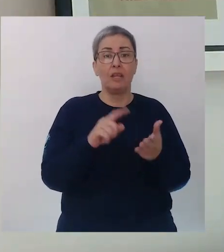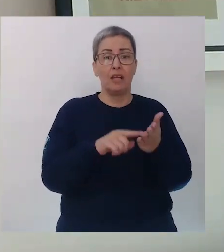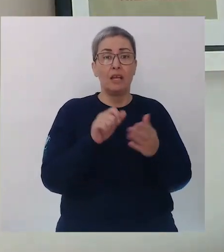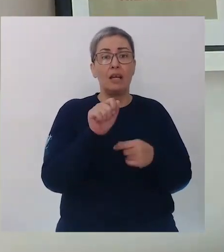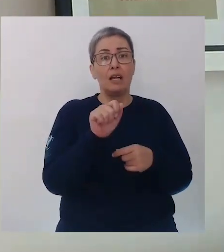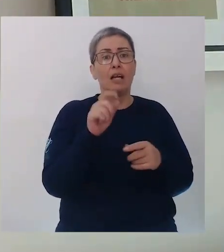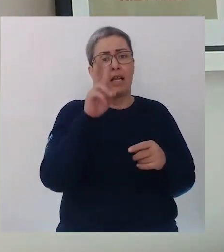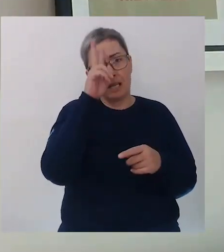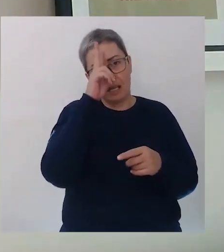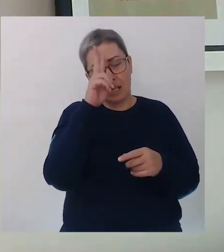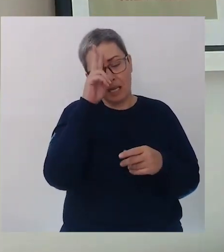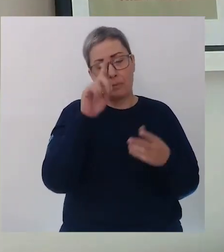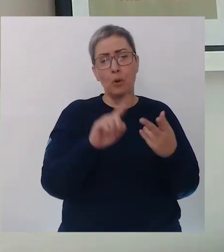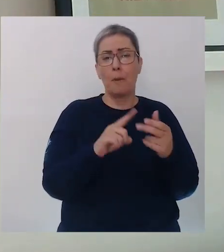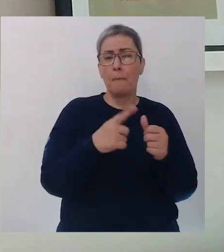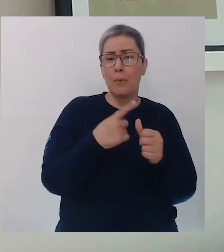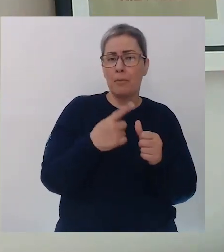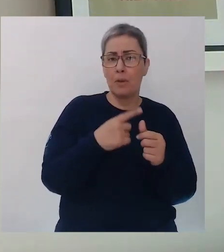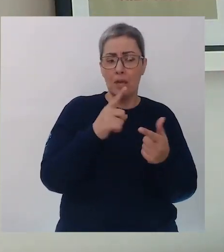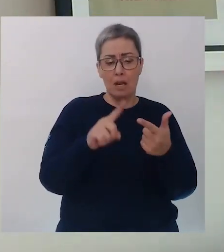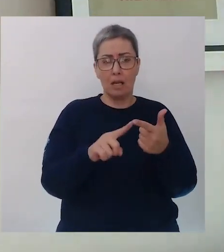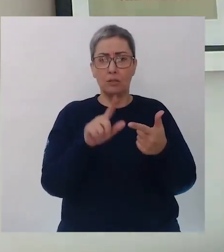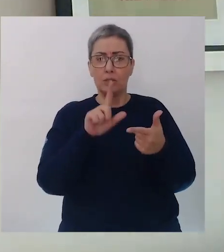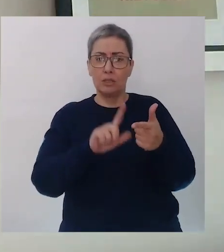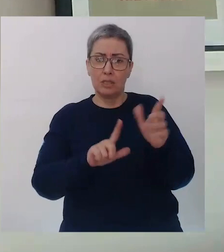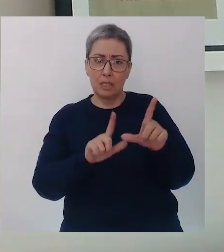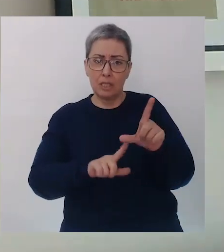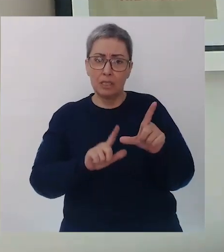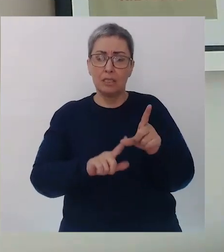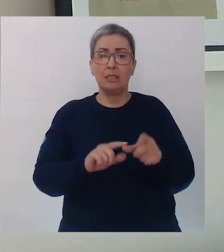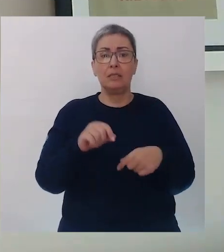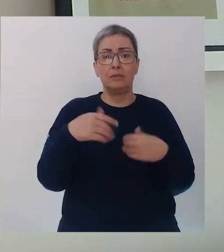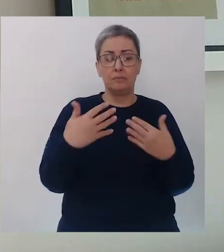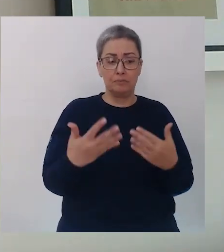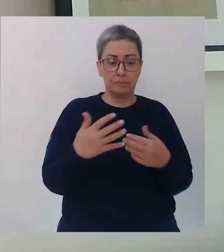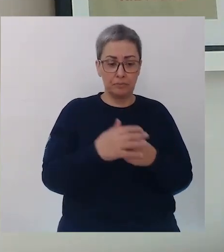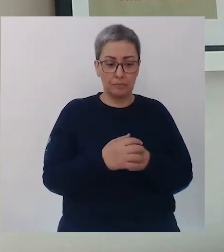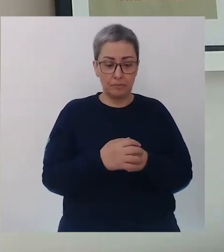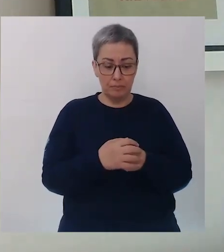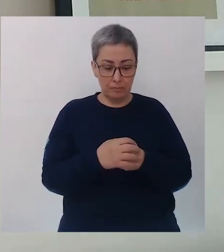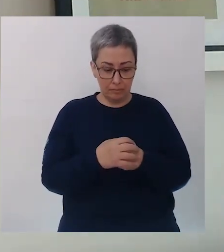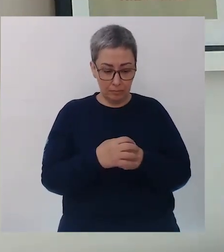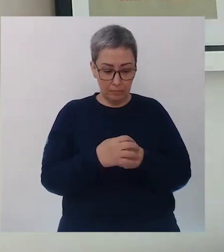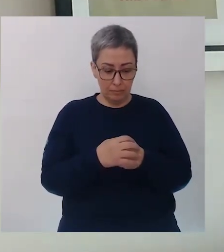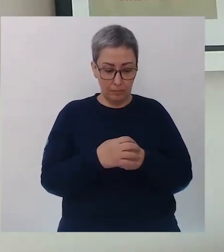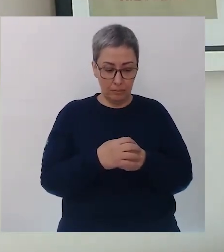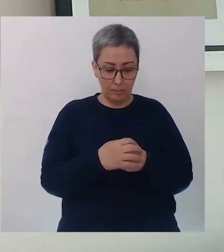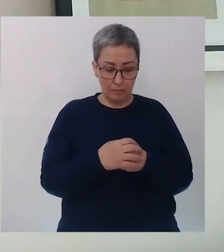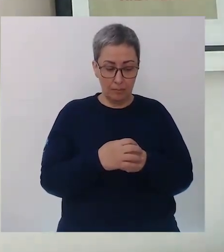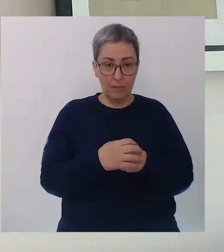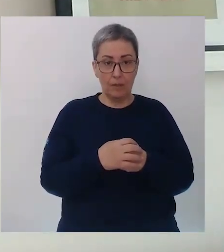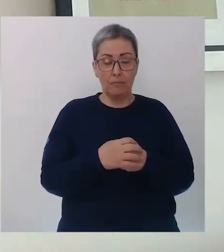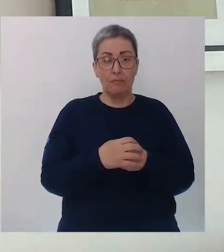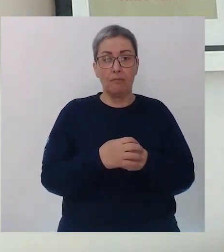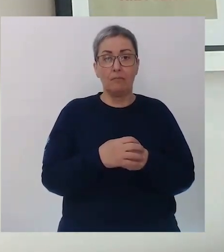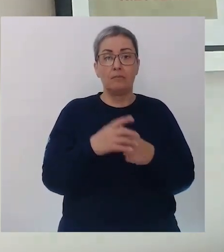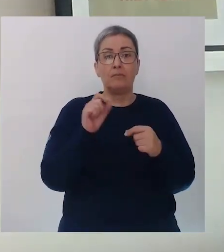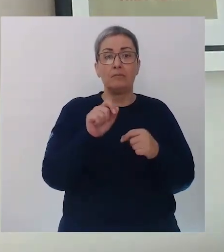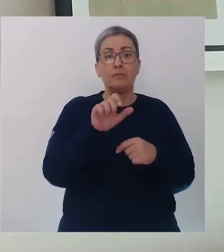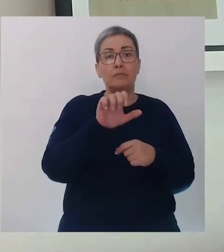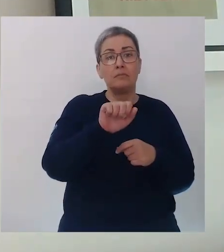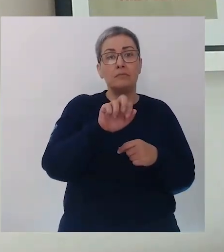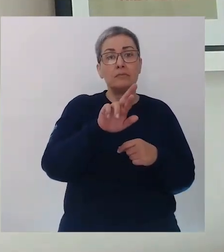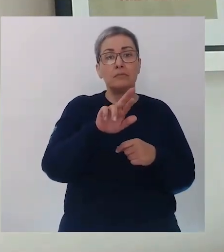ó. Lembra que a gente procura a primeira, depois a segunda. Então, ó.